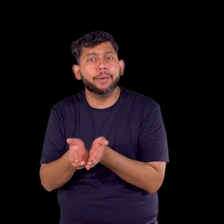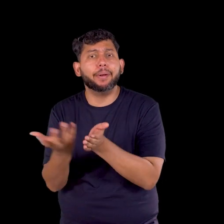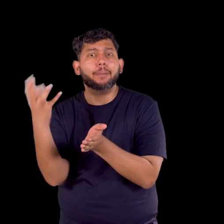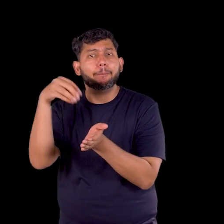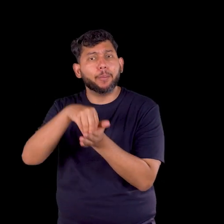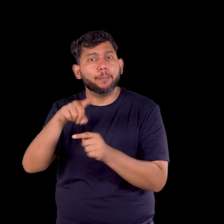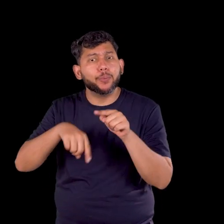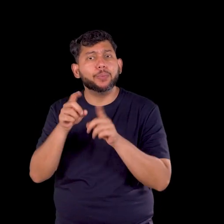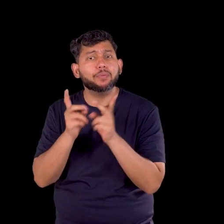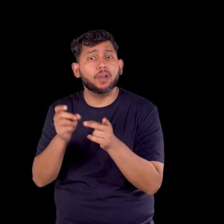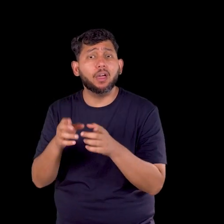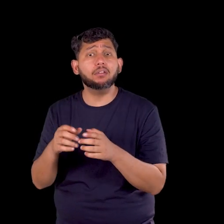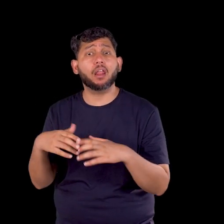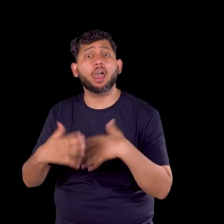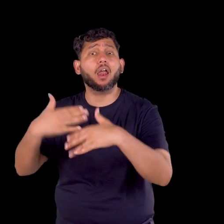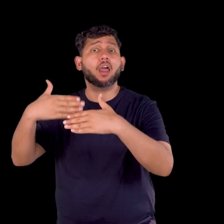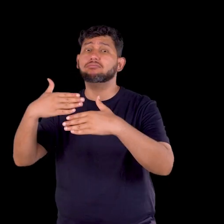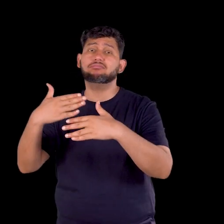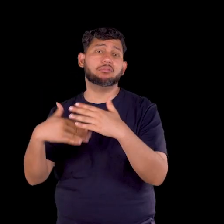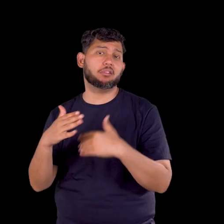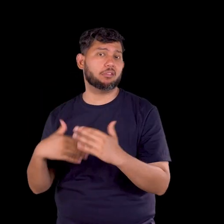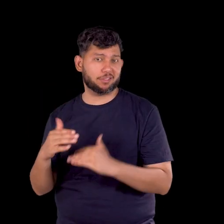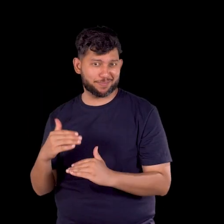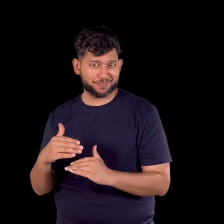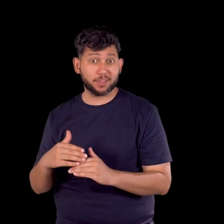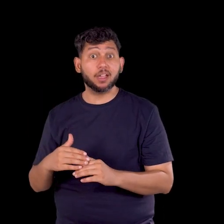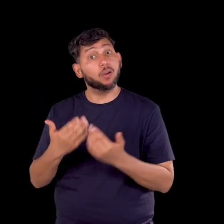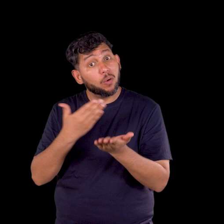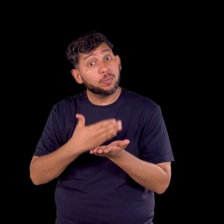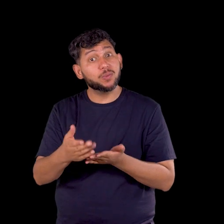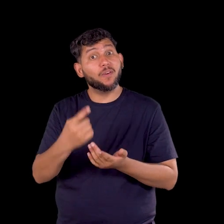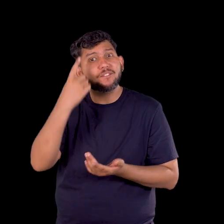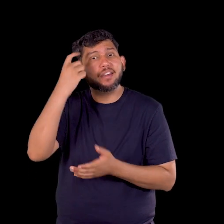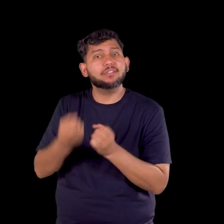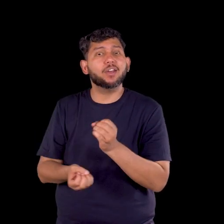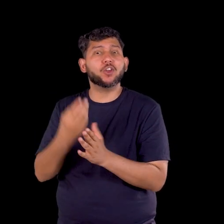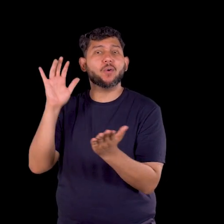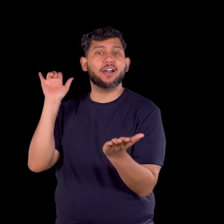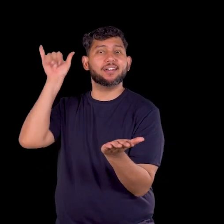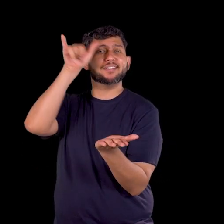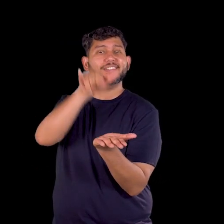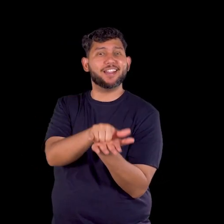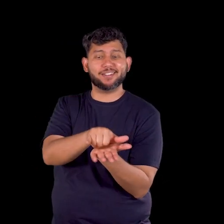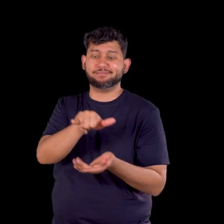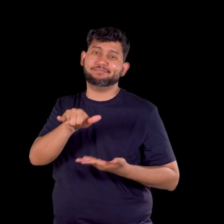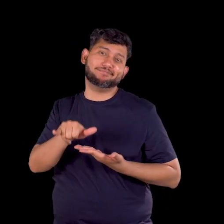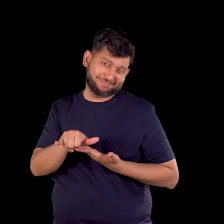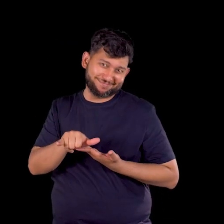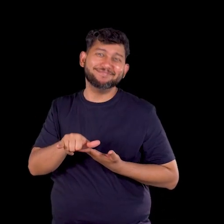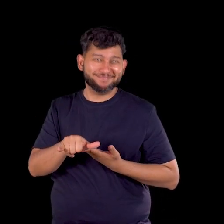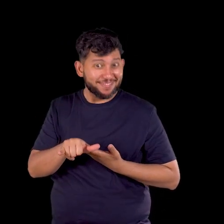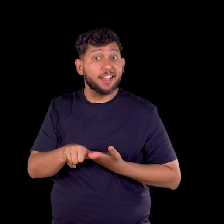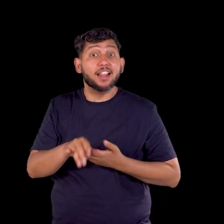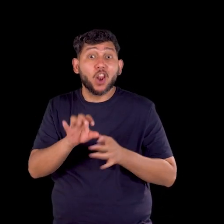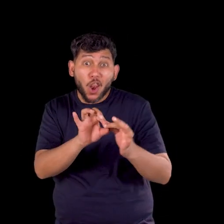cargas avançasse muito pouco. Com a invenção do avião, grandes distâncias passaram a ser percorridas de